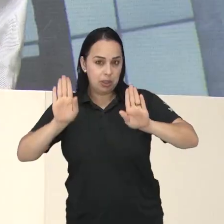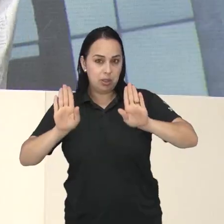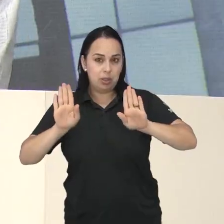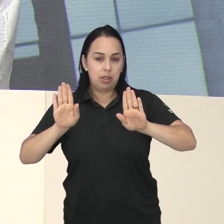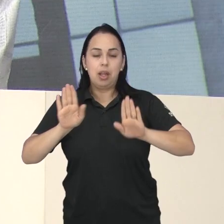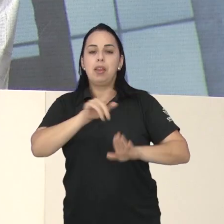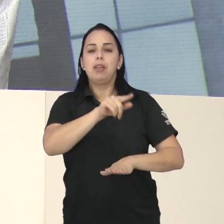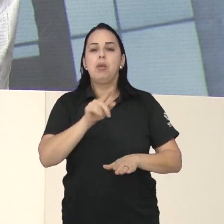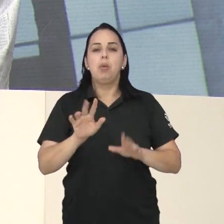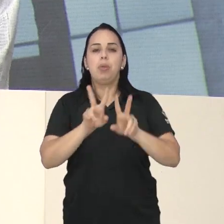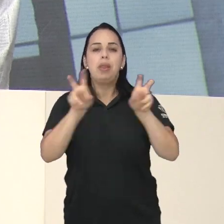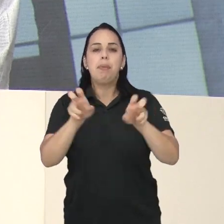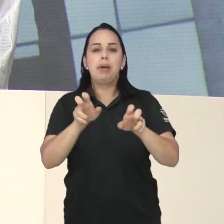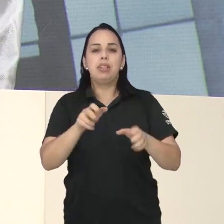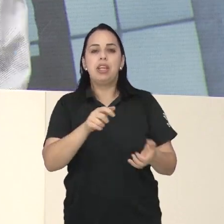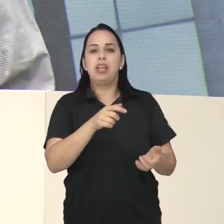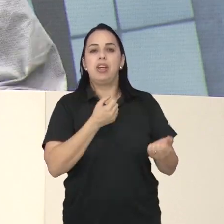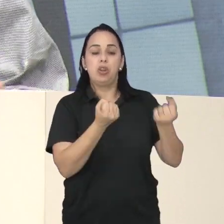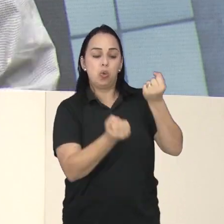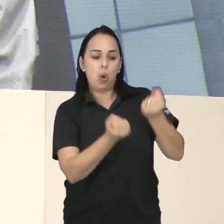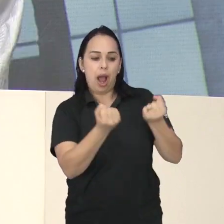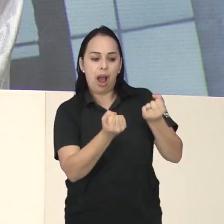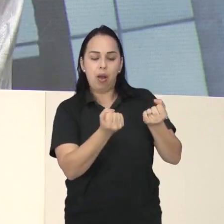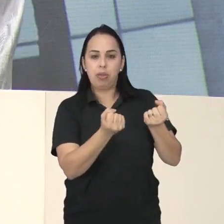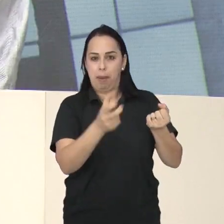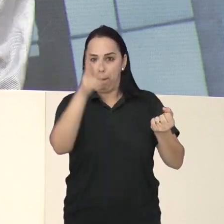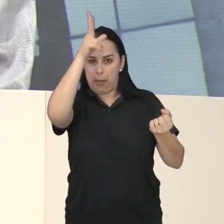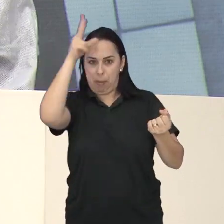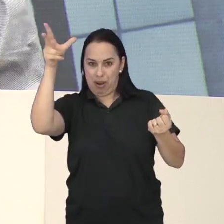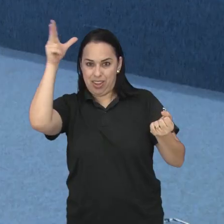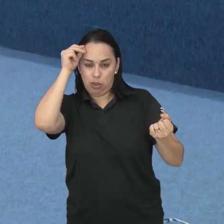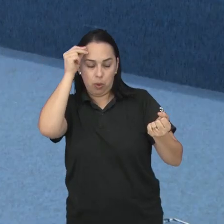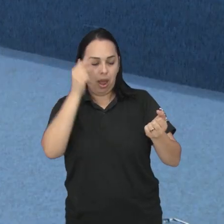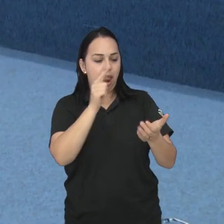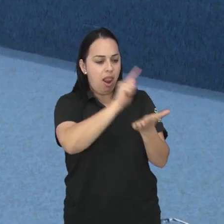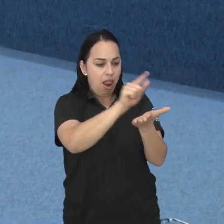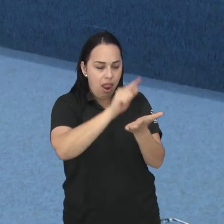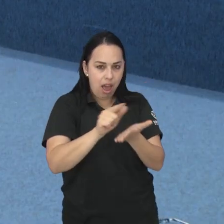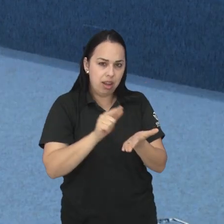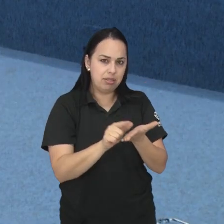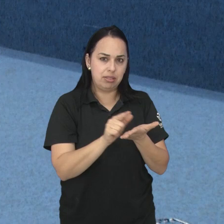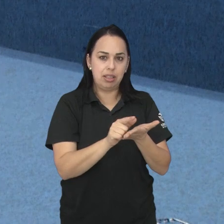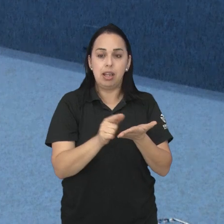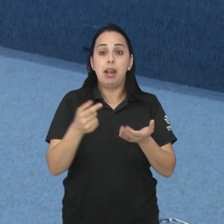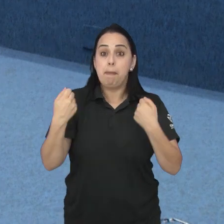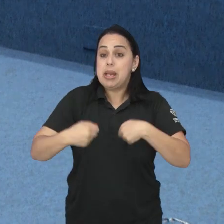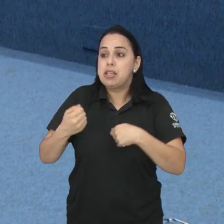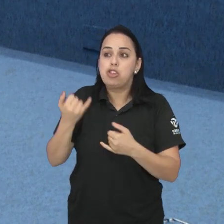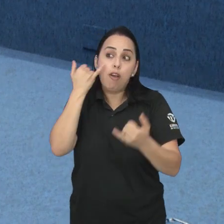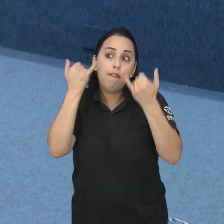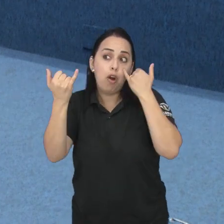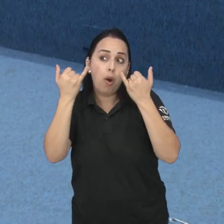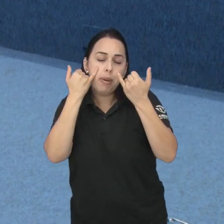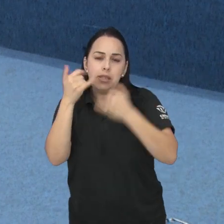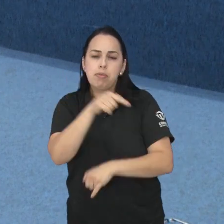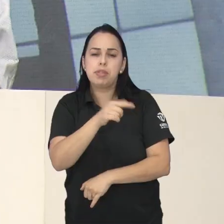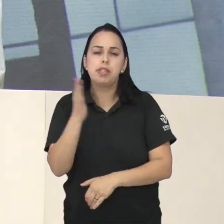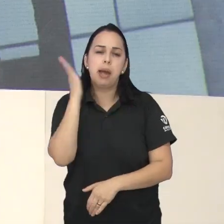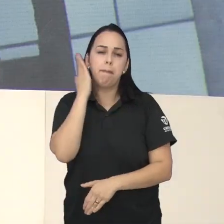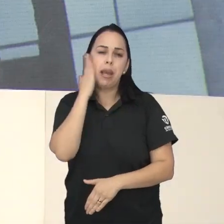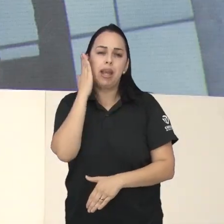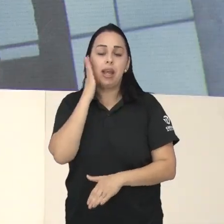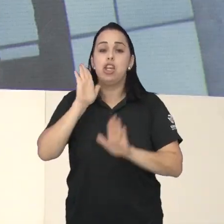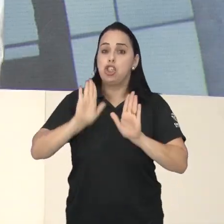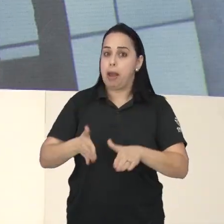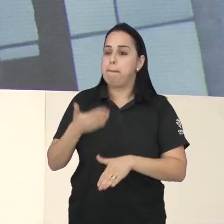licitações relacionadas ao serviço de lavagem de veículos da Prefeitura. Ele defendeu a garantia do acesso a essas informações